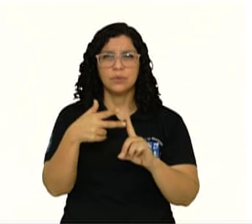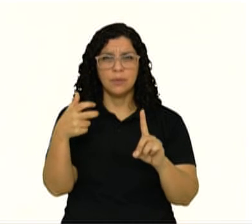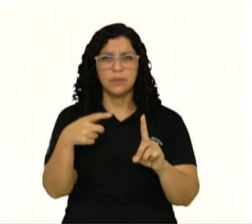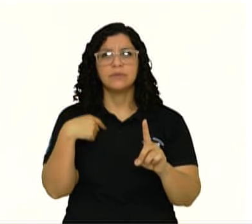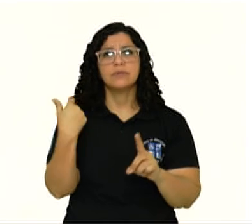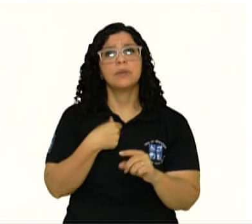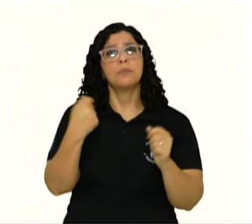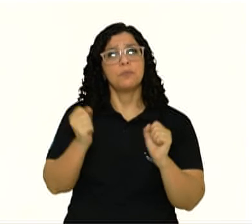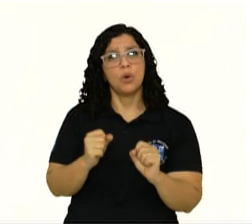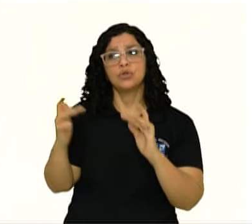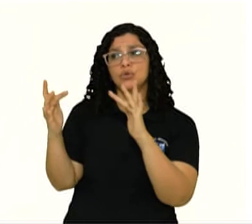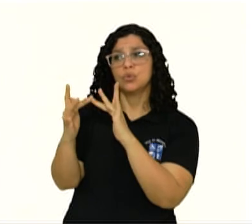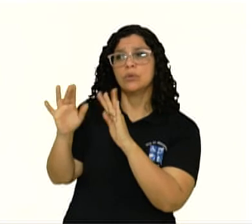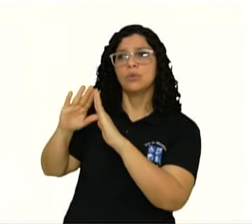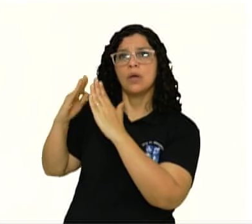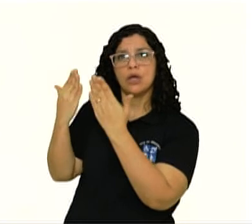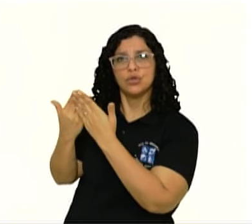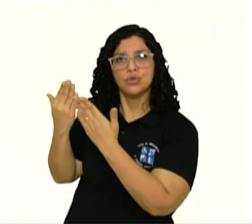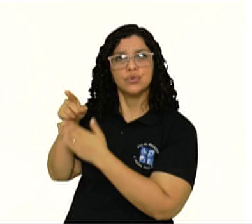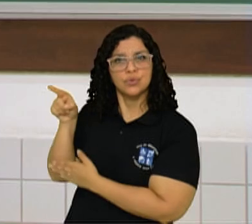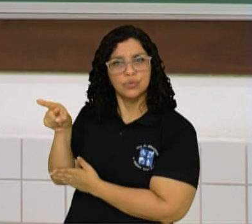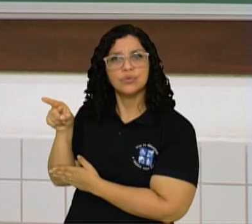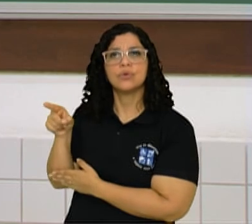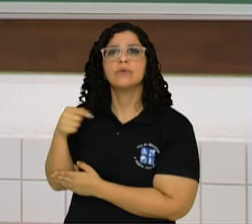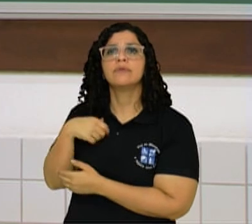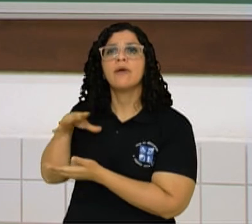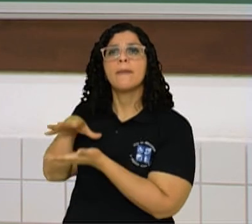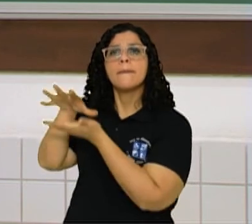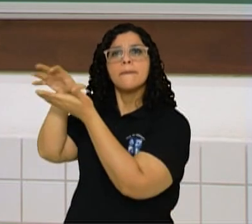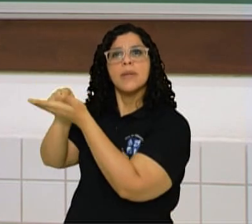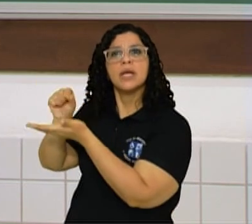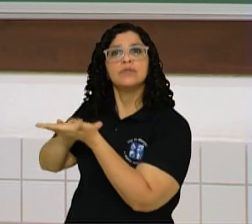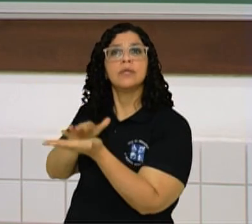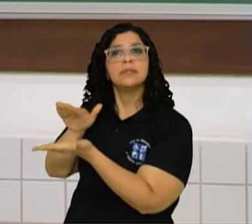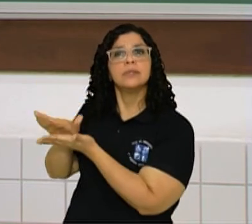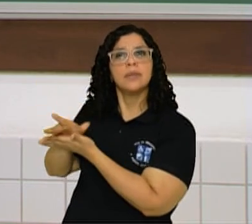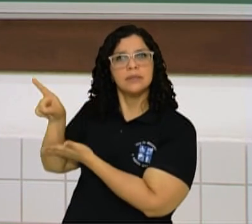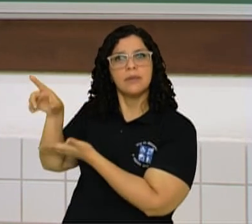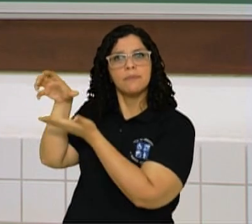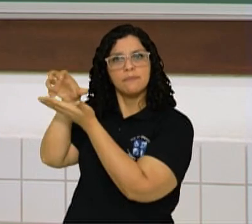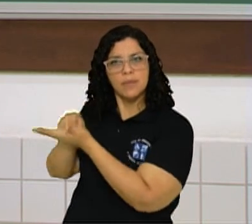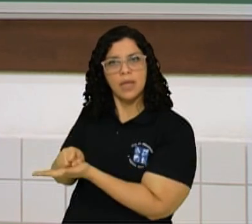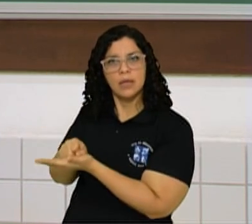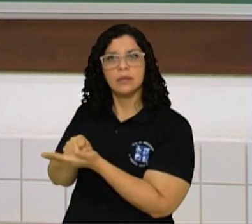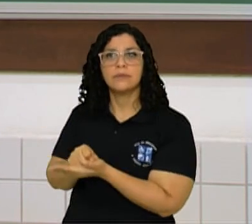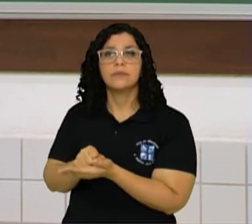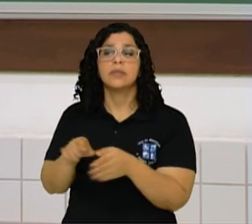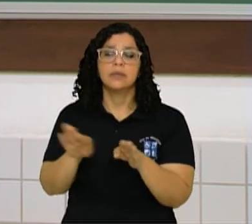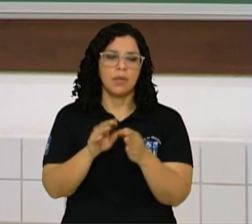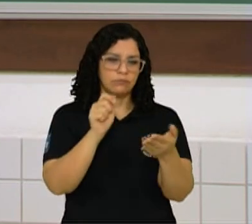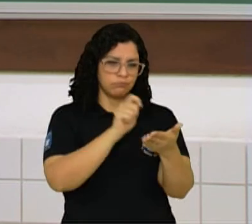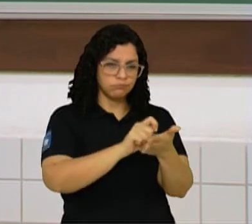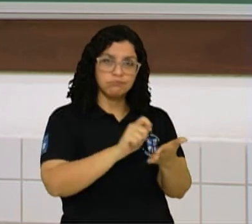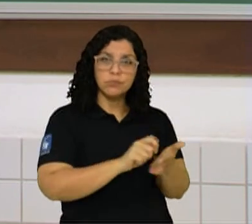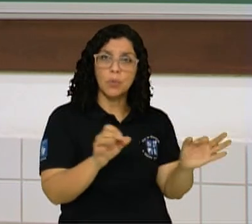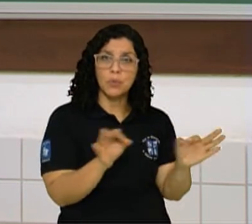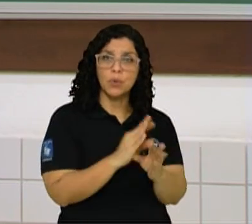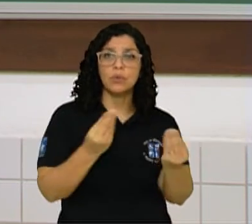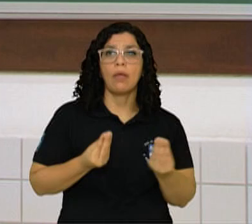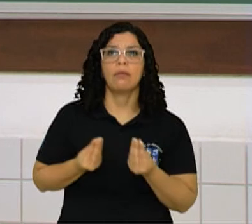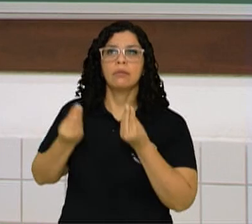aplicativos, você pode entrar em contato com o teu colégio e buscar atividades impressas, tá? Ou entregar as